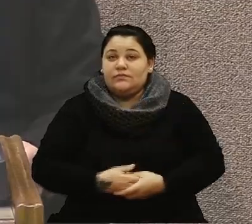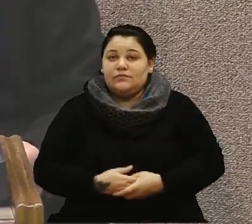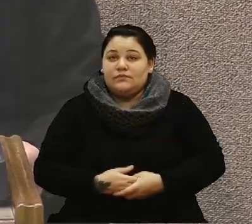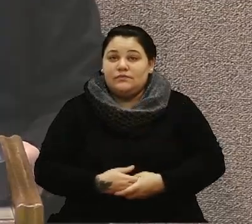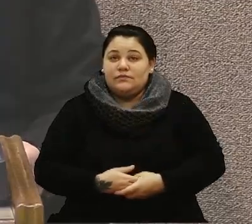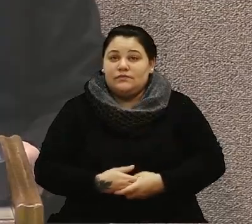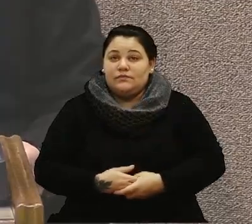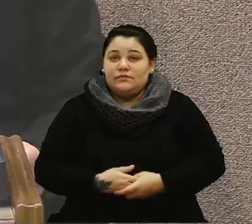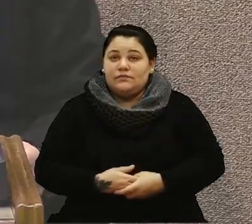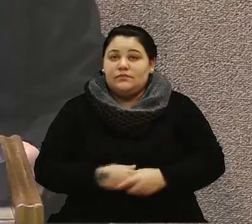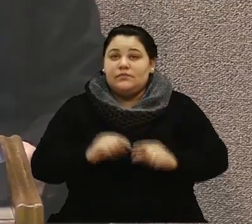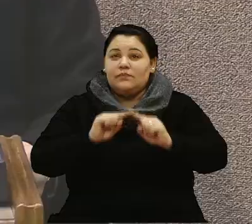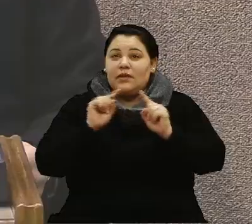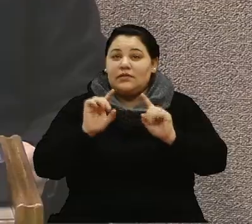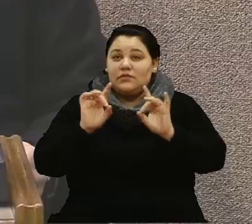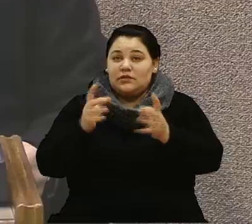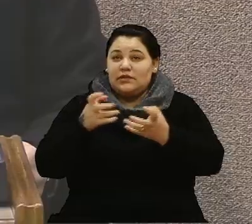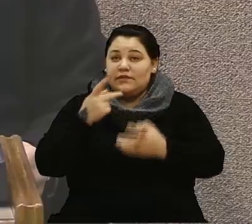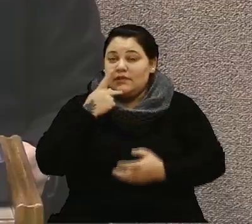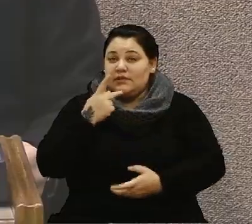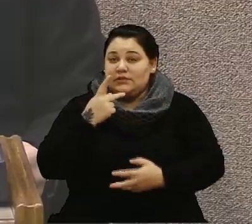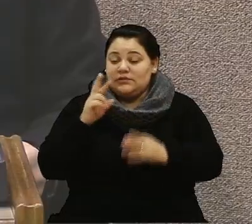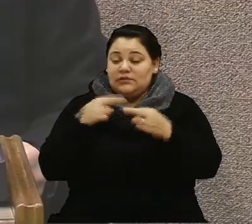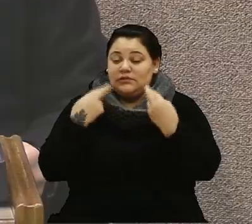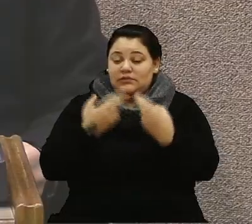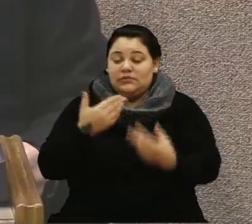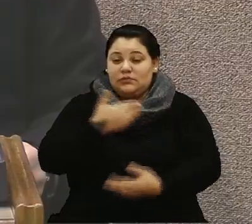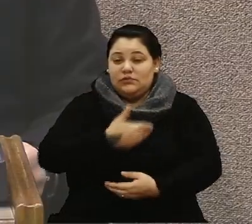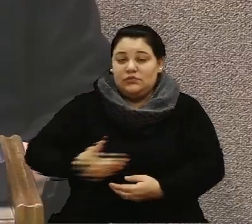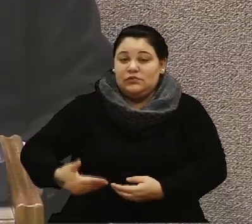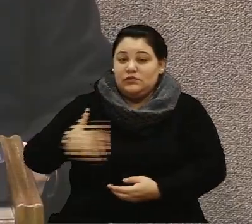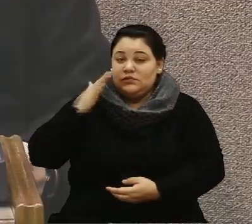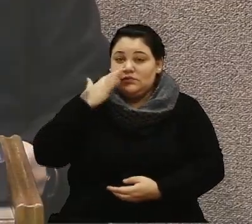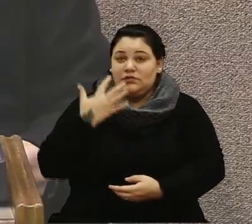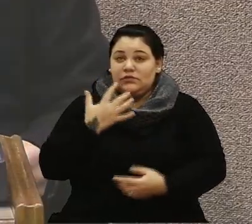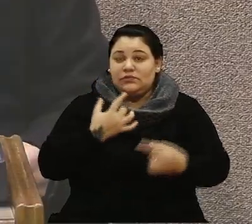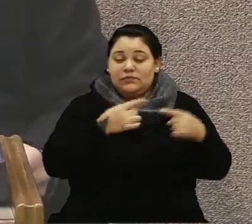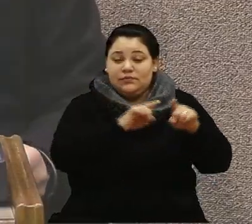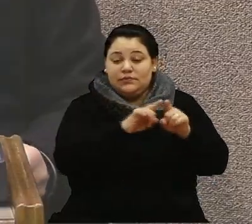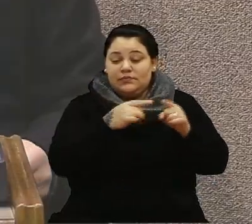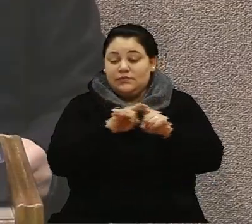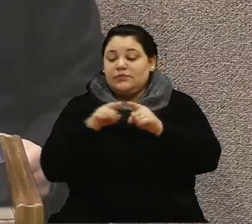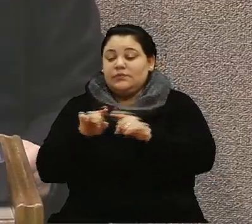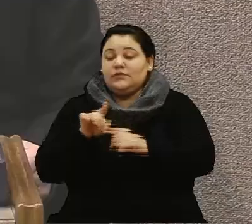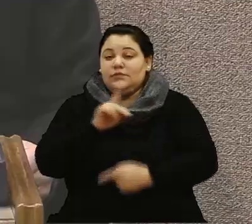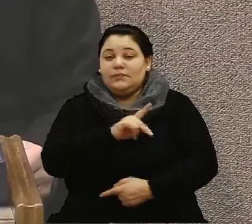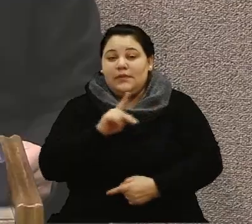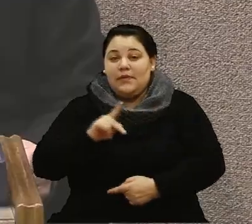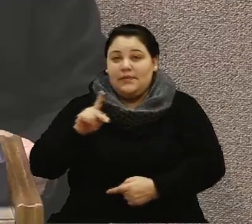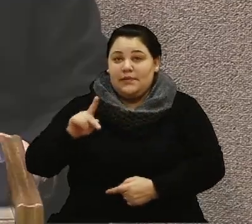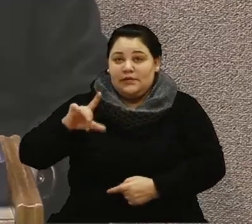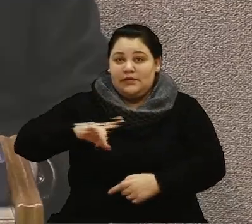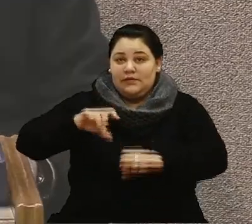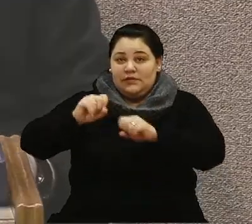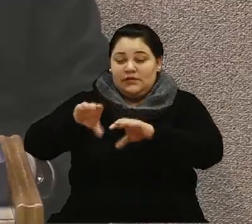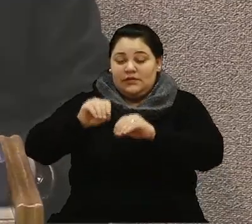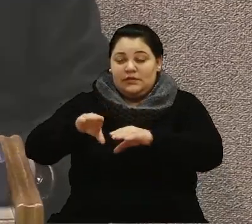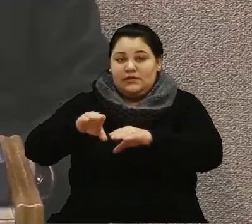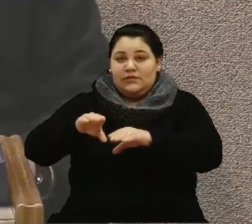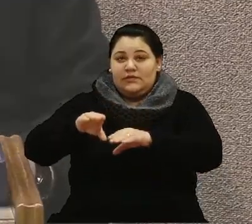eu só queria me referir à reunião pública que aconteceu sobre parcerias públicos-privadas que teve aqui da educação infantil, que